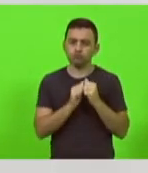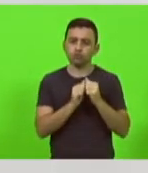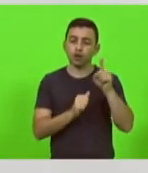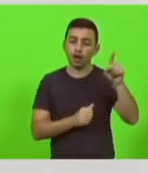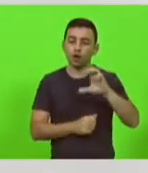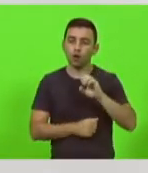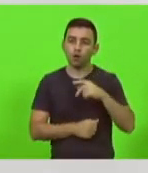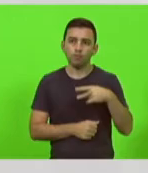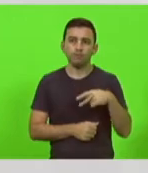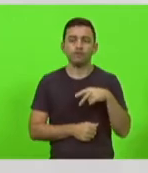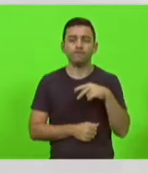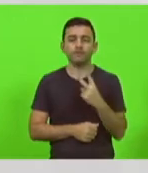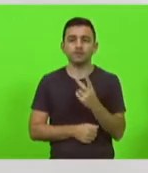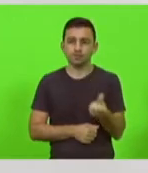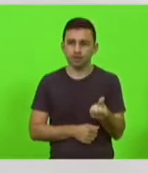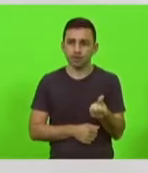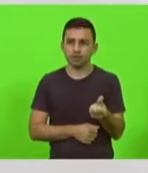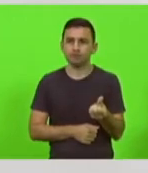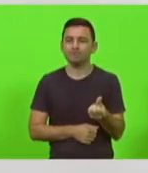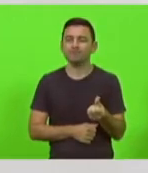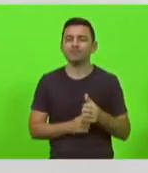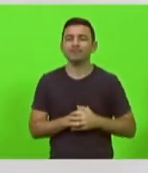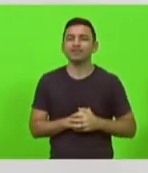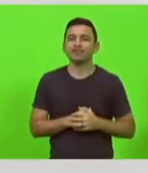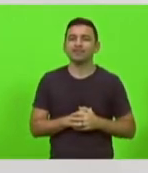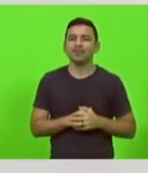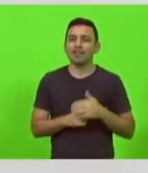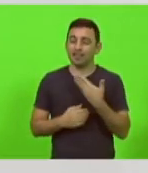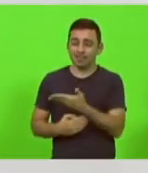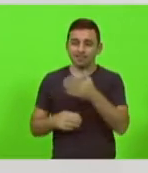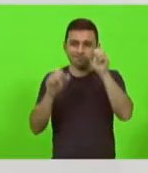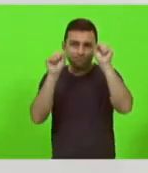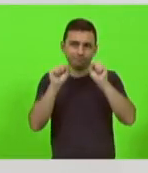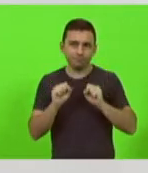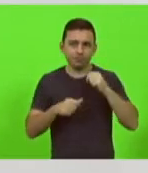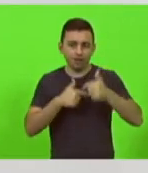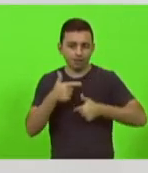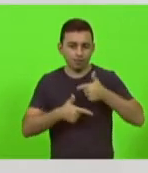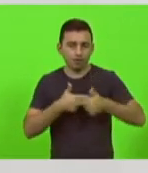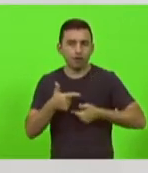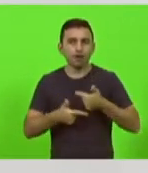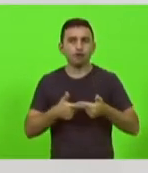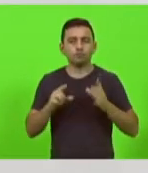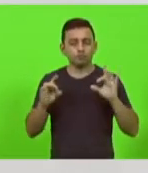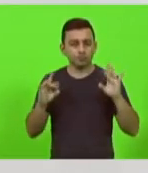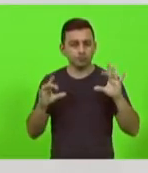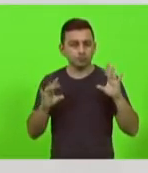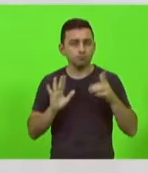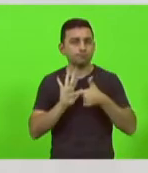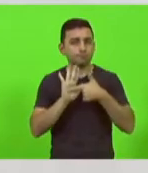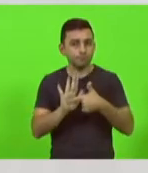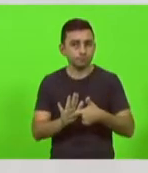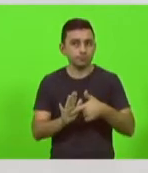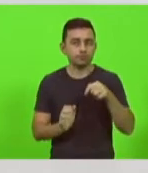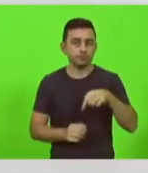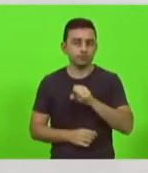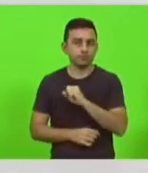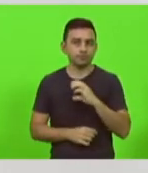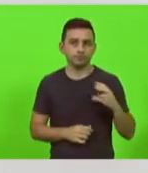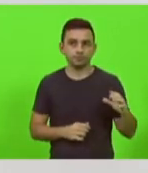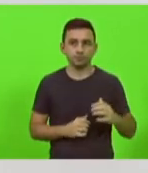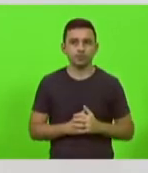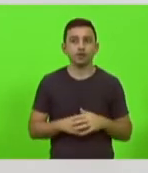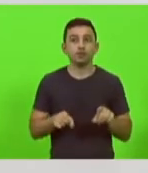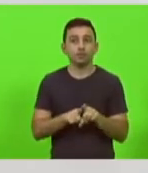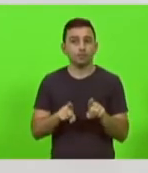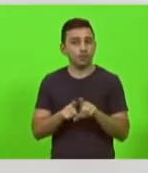Escócia, quando ele pôde testemunhar de perto todo o trabalho que fazemos por Santa Catarina. Quero aproveitar